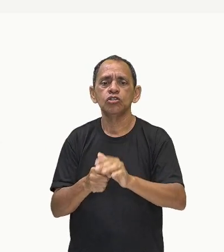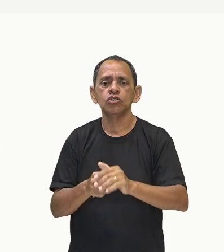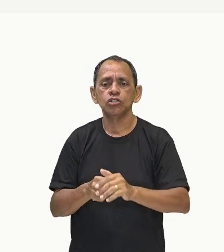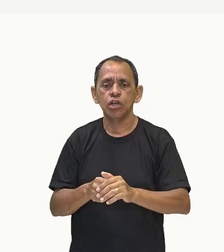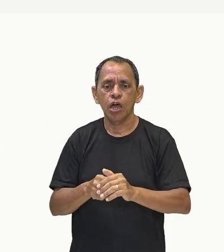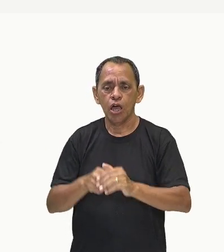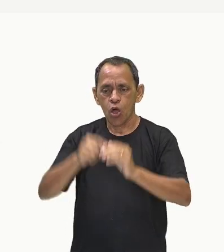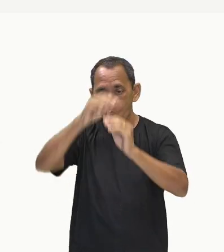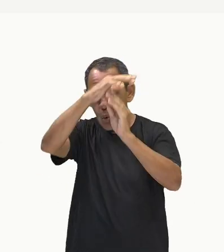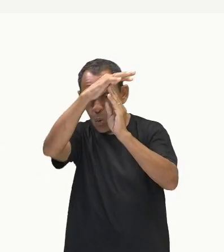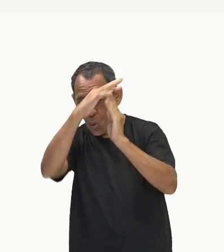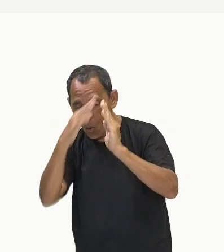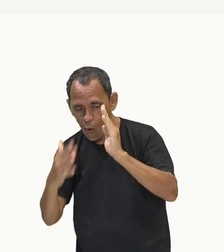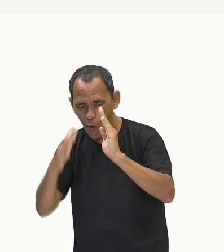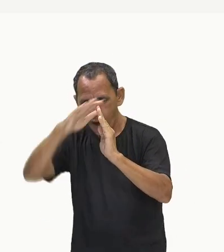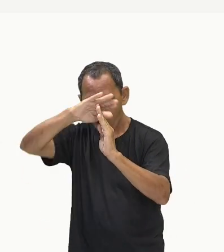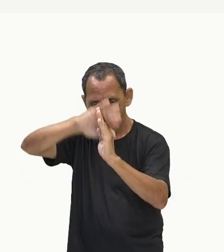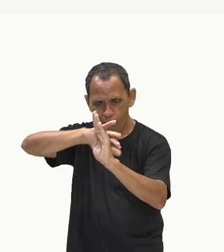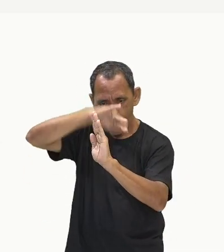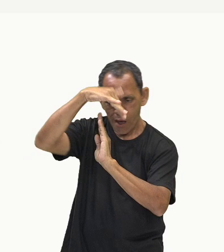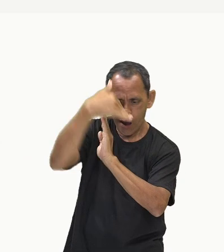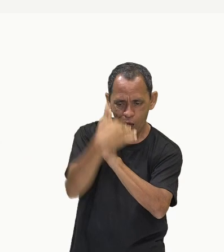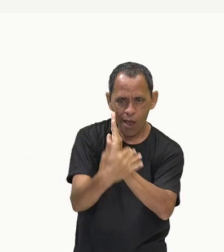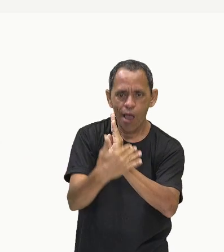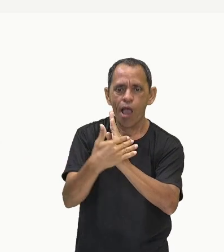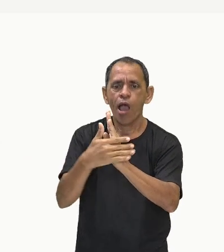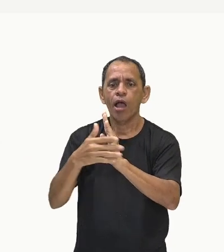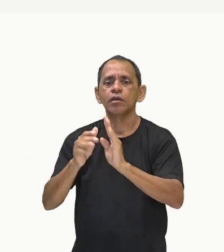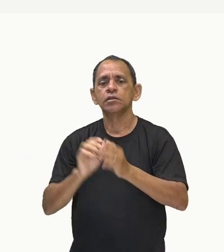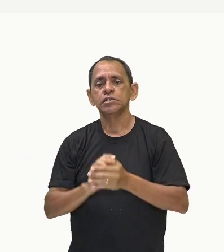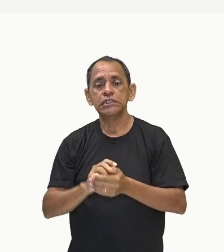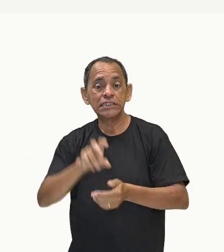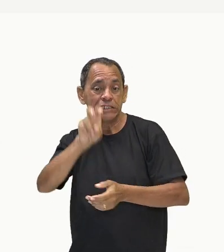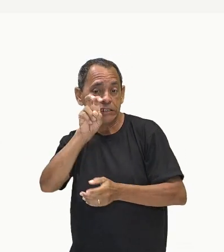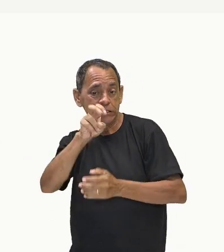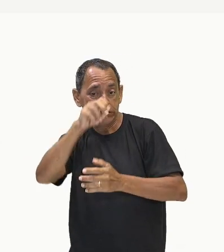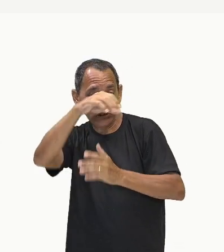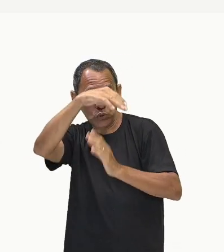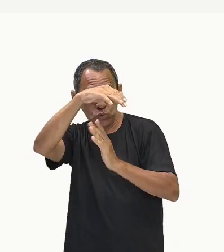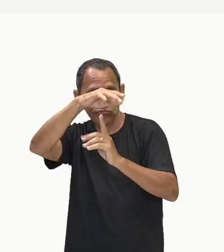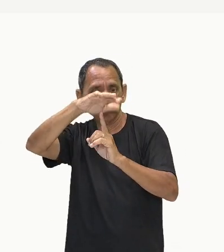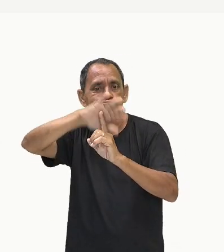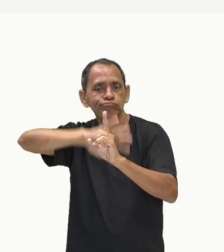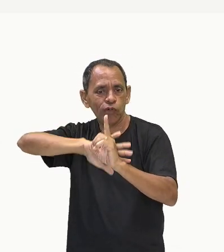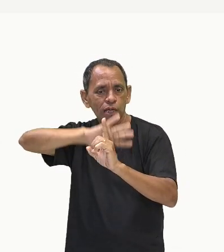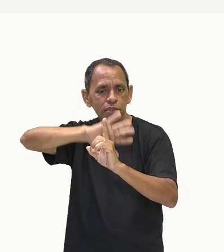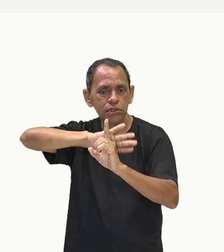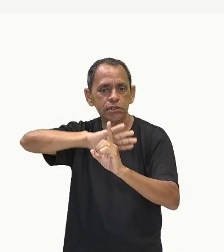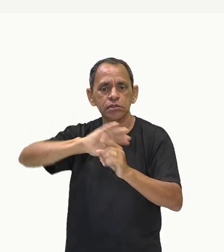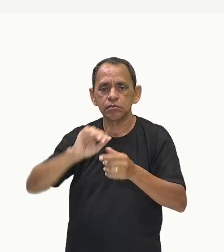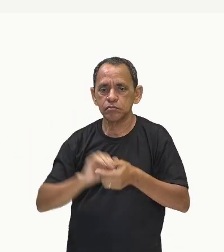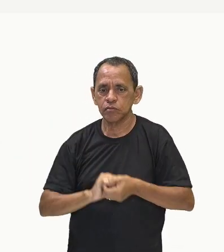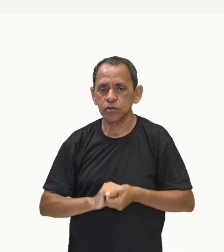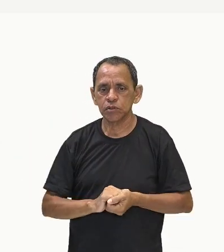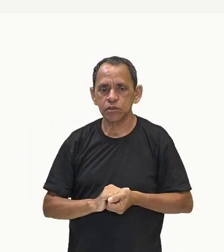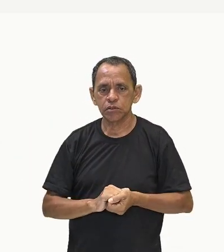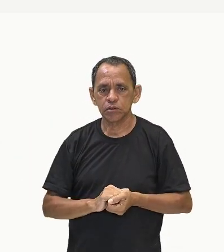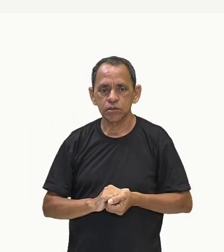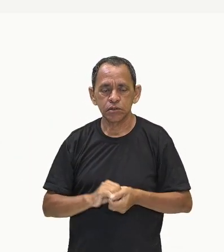ficou bem regular. Pronto, agora melhorou. E o